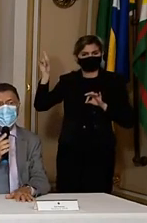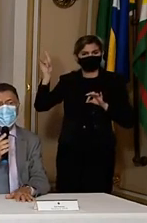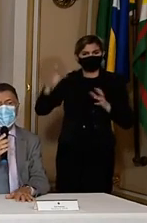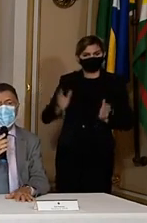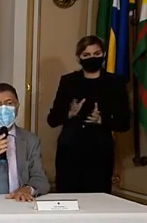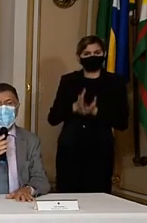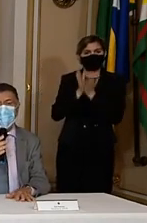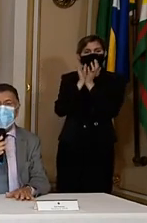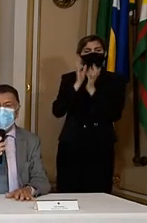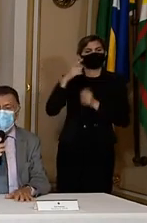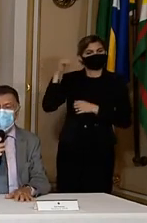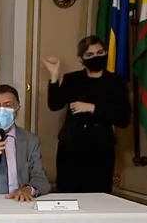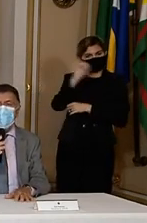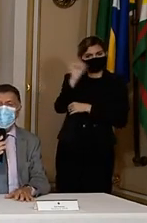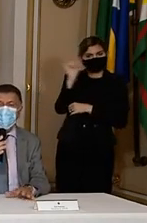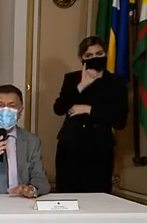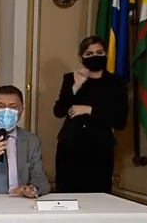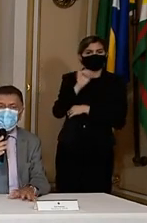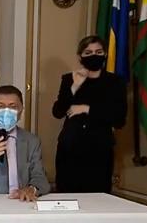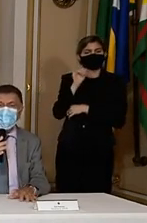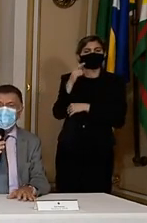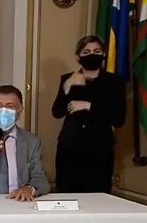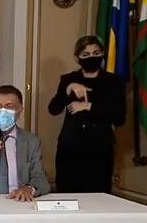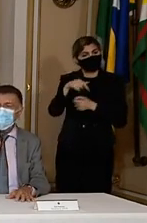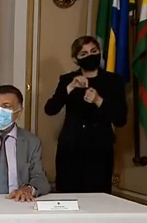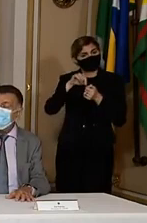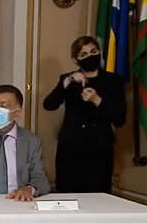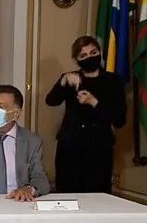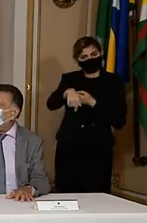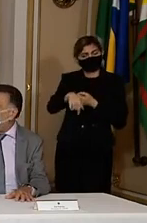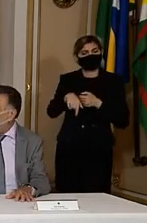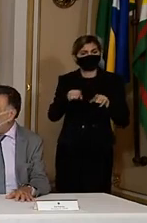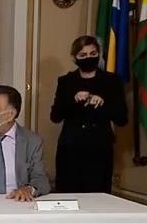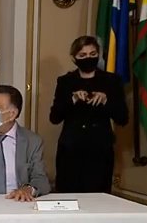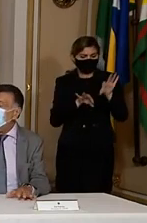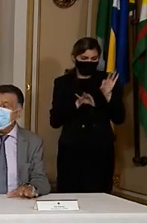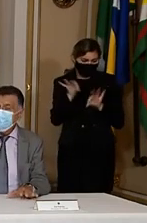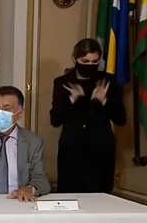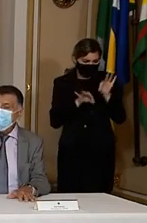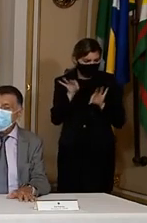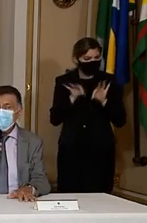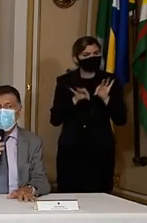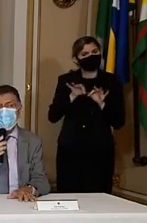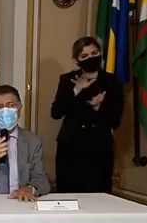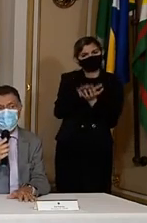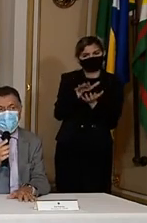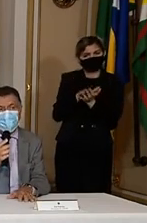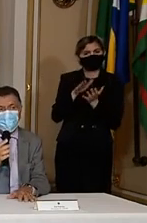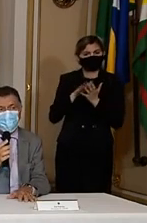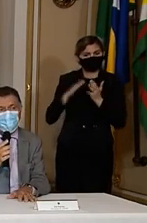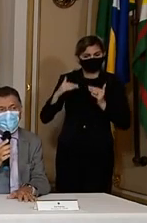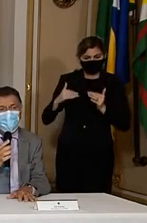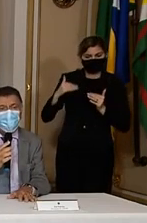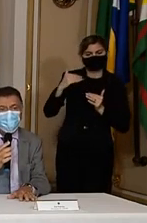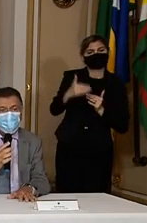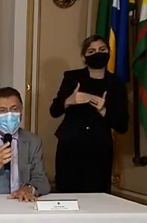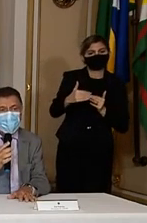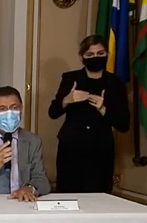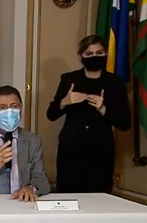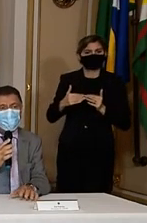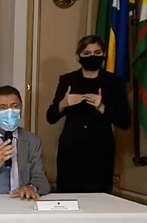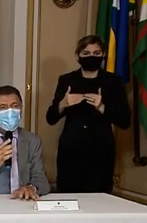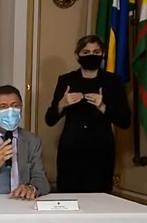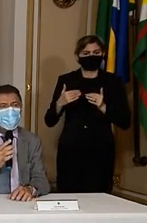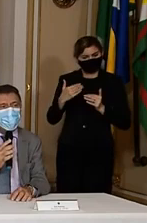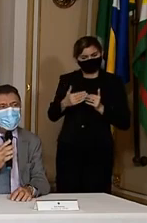internacionalmente é aqui fazendo as devidas os devidos ajustes Pernambuco dá esse passo